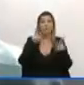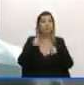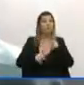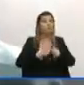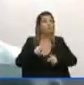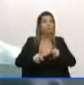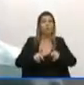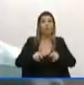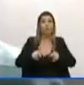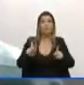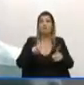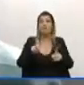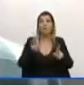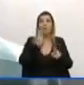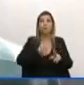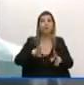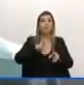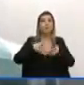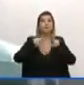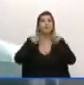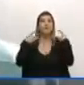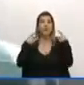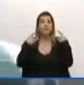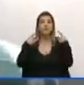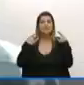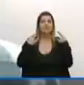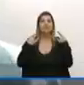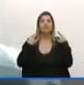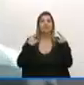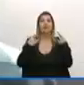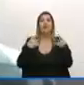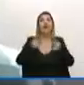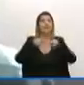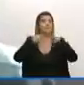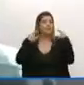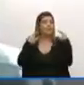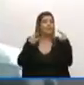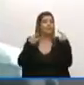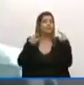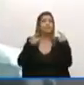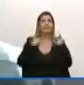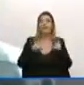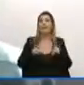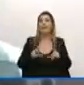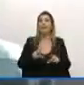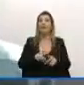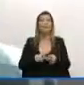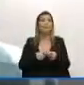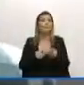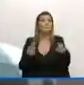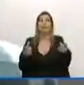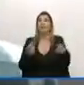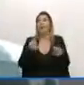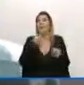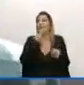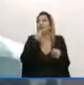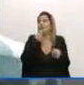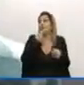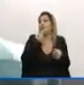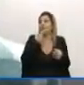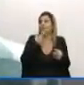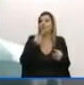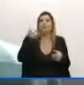sem máscara né isso é uma coisa que a gente precisa fortalecer a máscara É talvez o grande medicamento nesse momento para